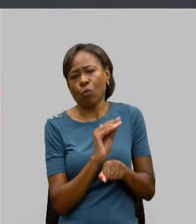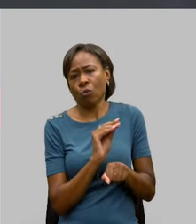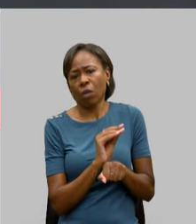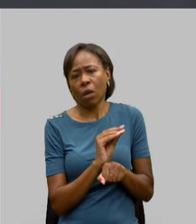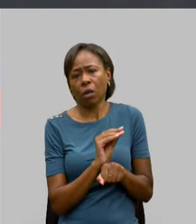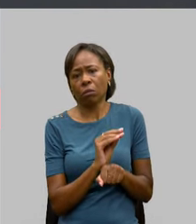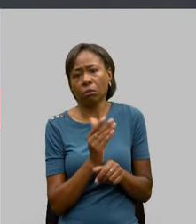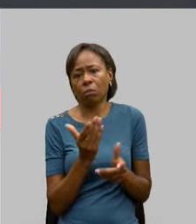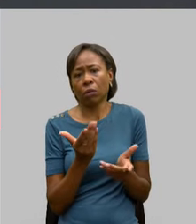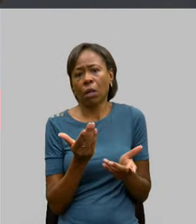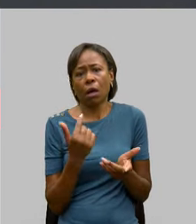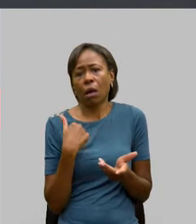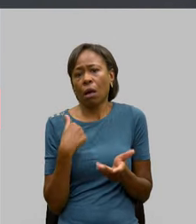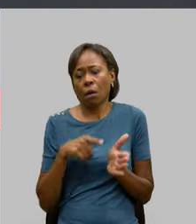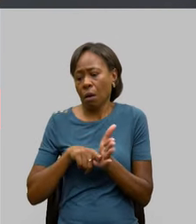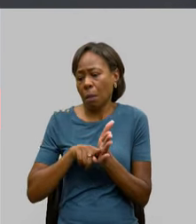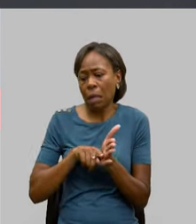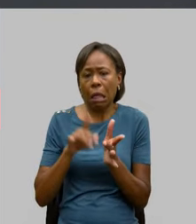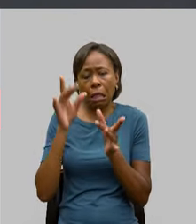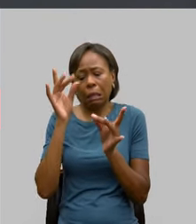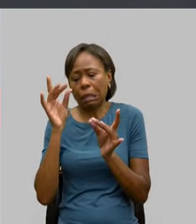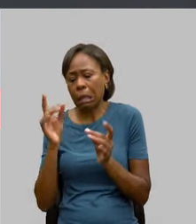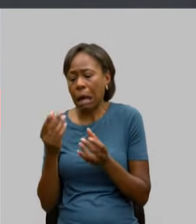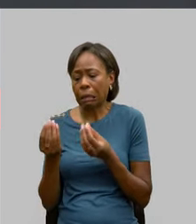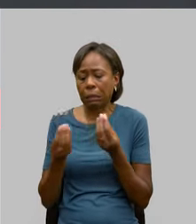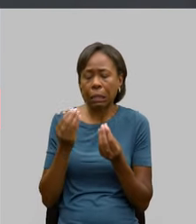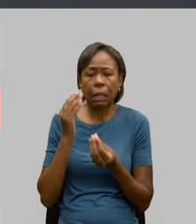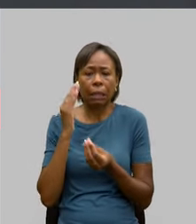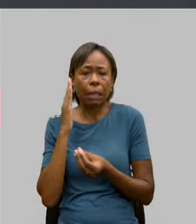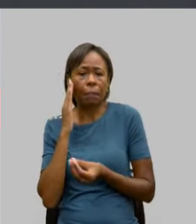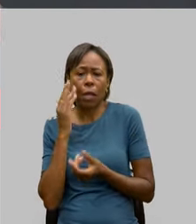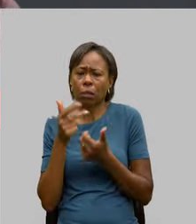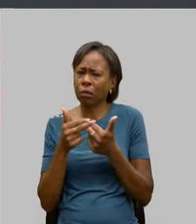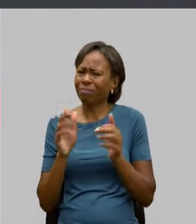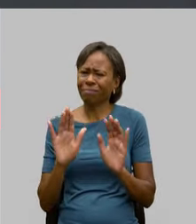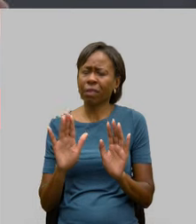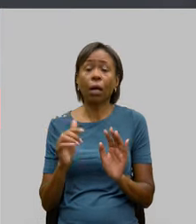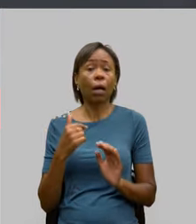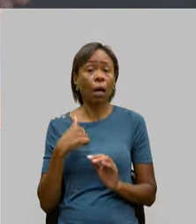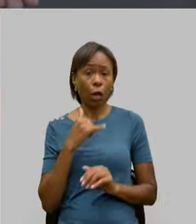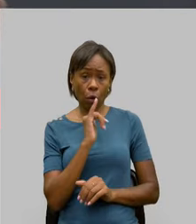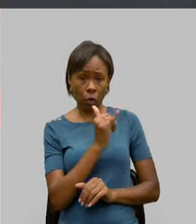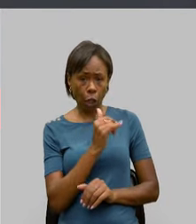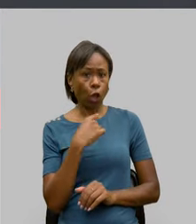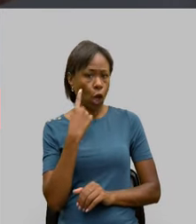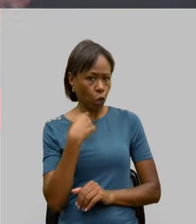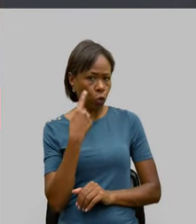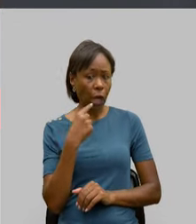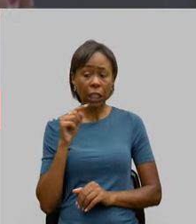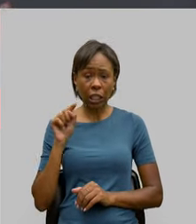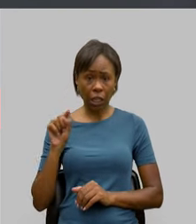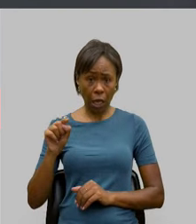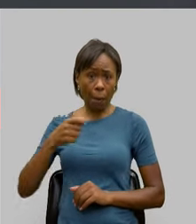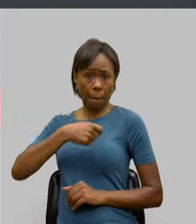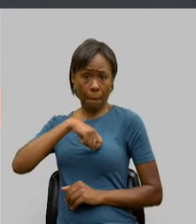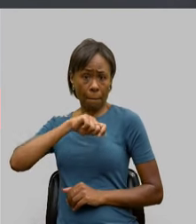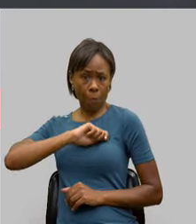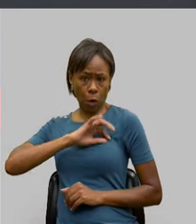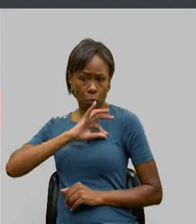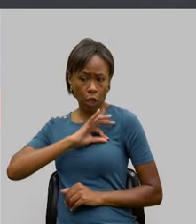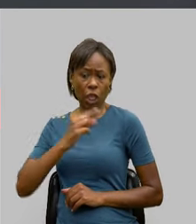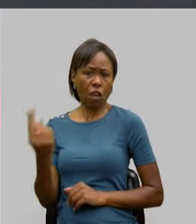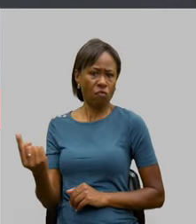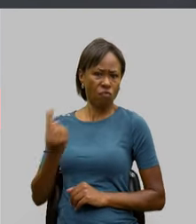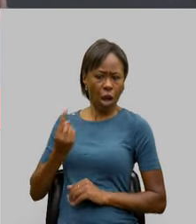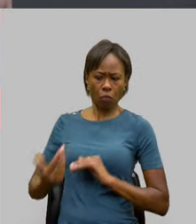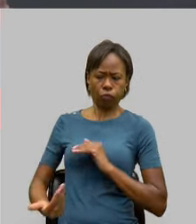me me pegando em detalhes né E aí eu contei para um advogado que ele veio que ele entrou aquele tal aí ele pegou e falou